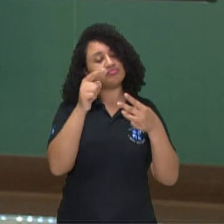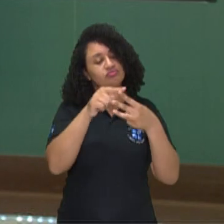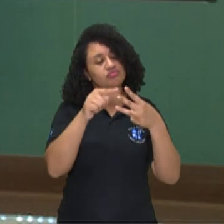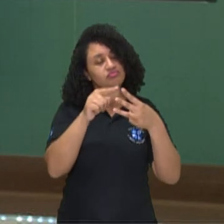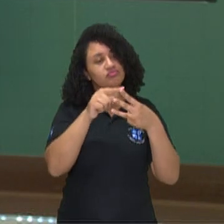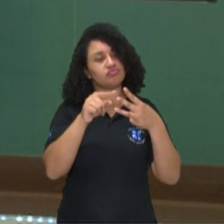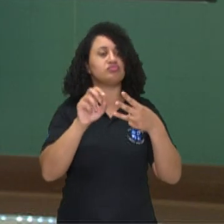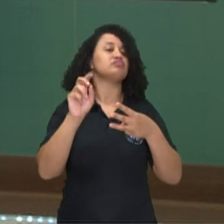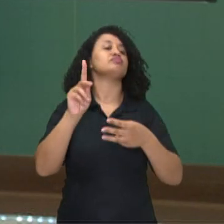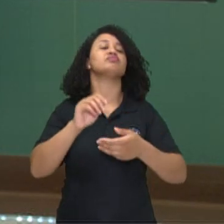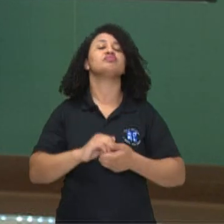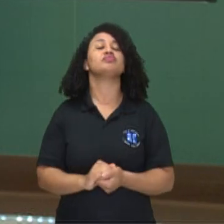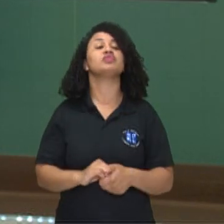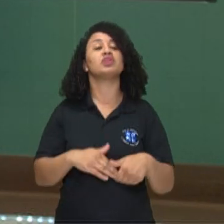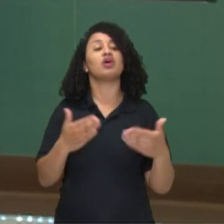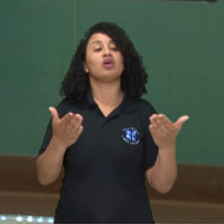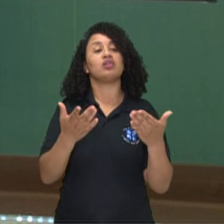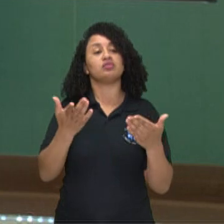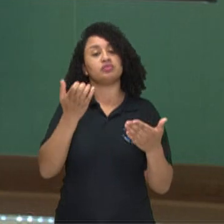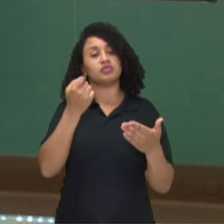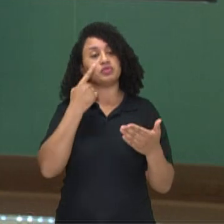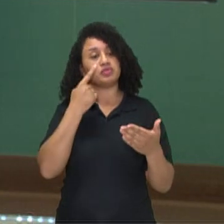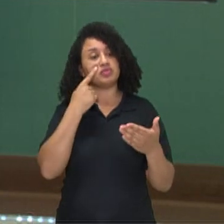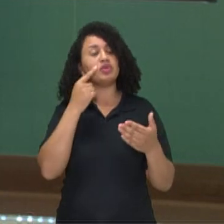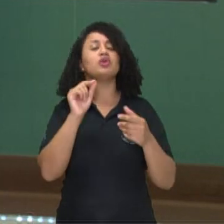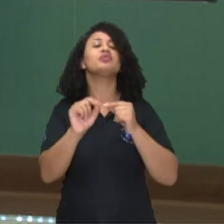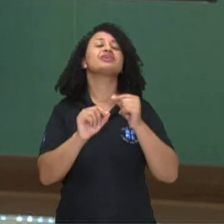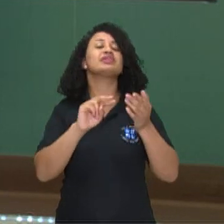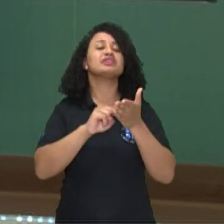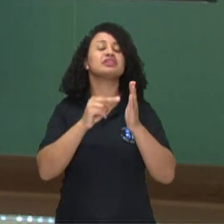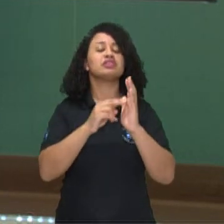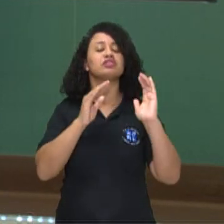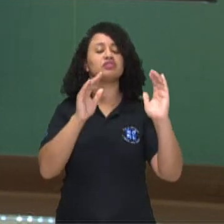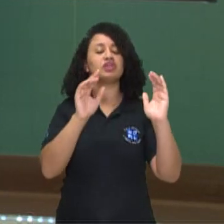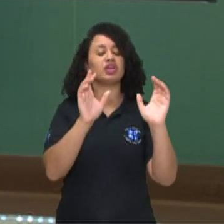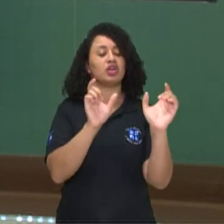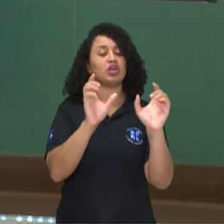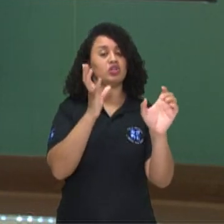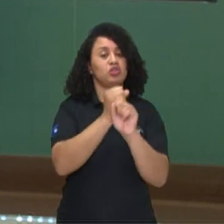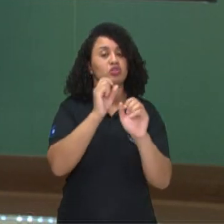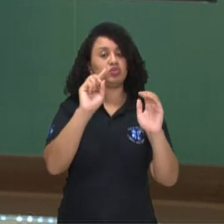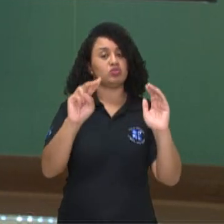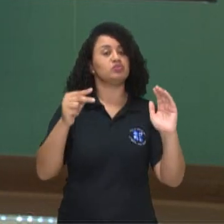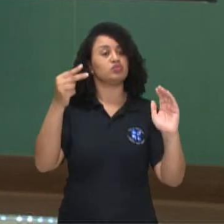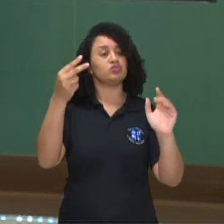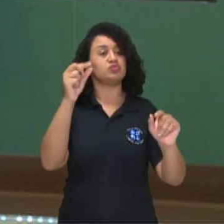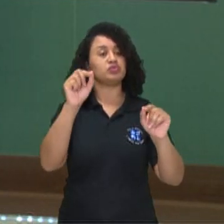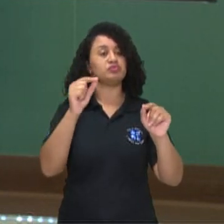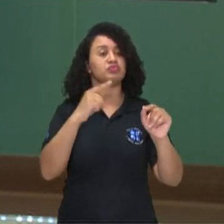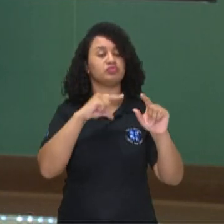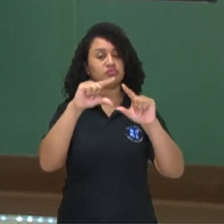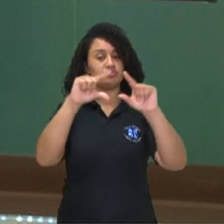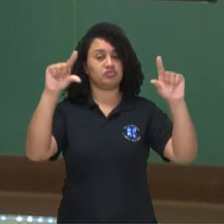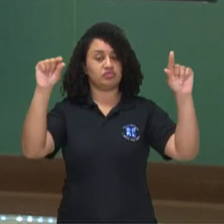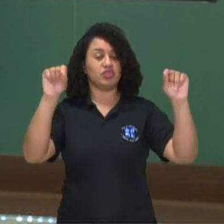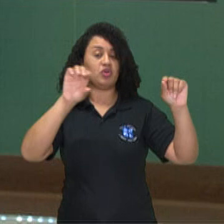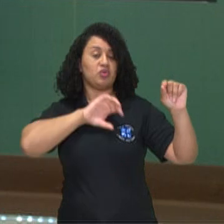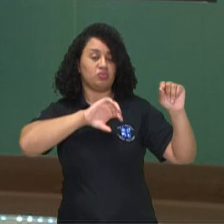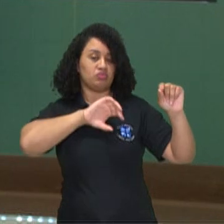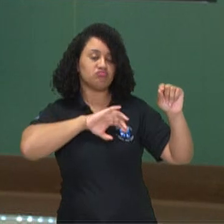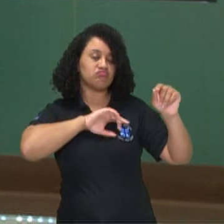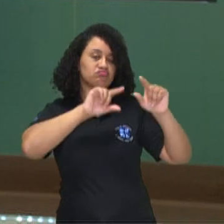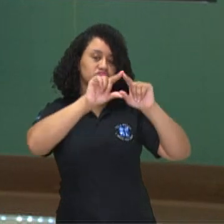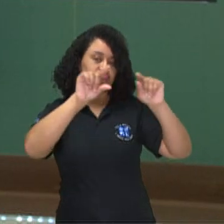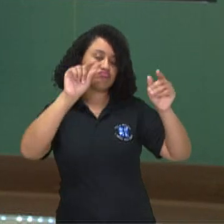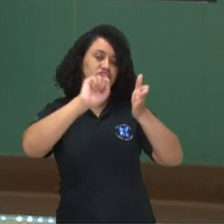diferença, tá bom? Vamos analisar isso aqui. O que que seria o quadrado da soma de 2 termos? Aqui eu tenho escrito em